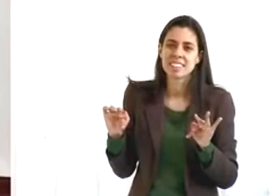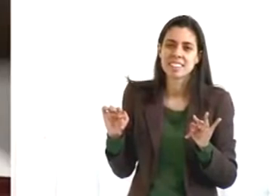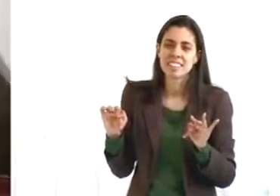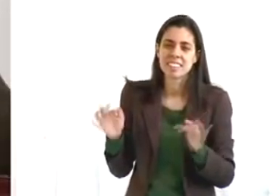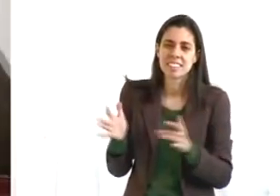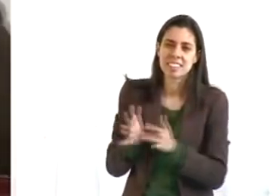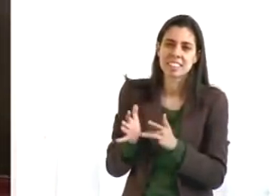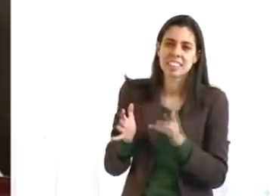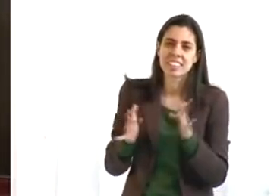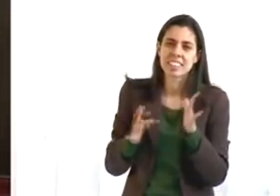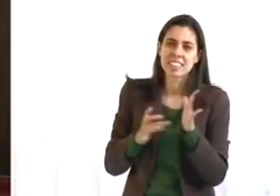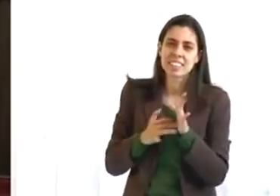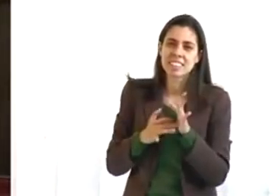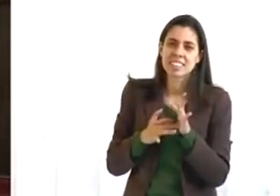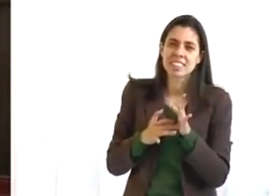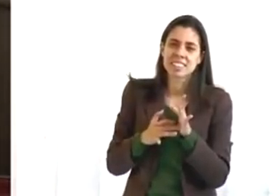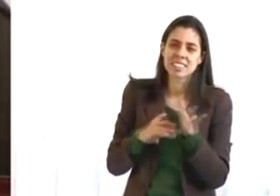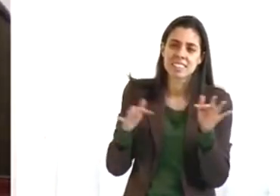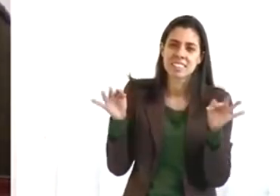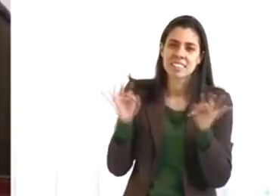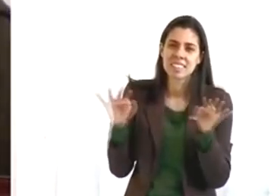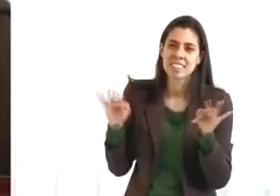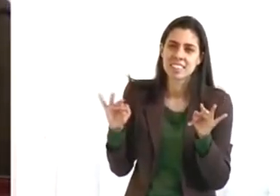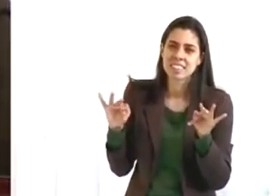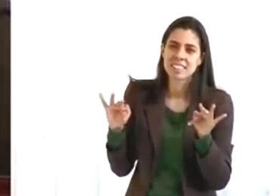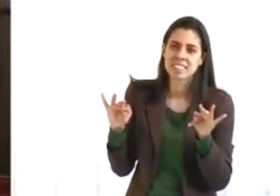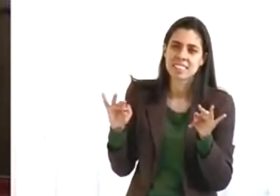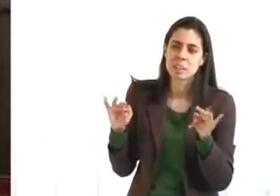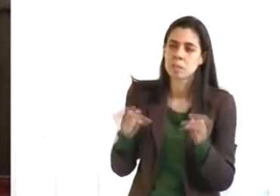um encontro com Jesus.